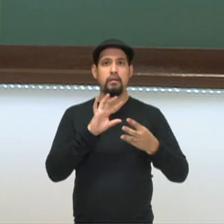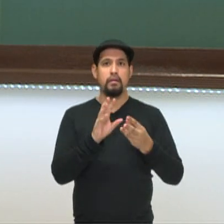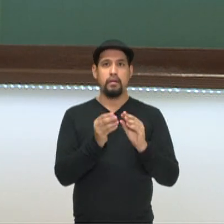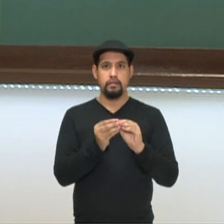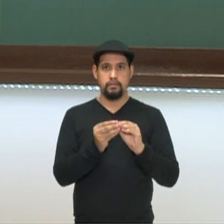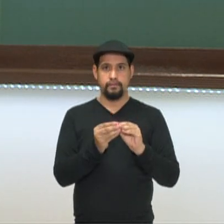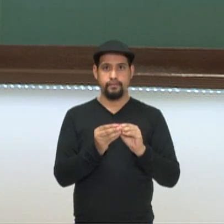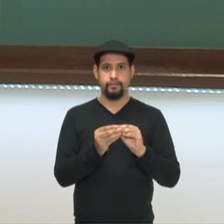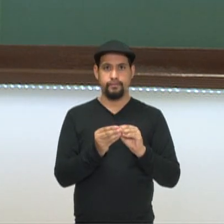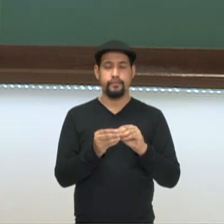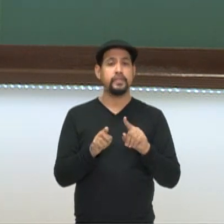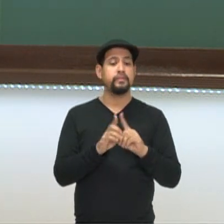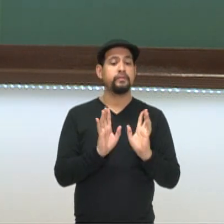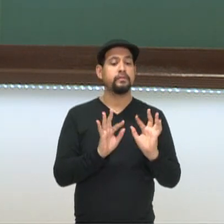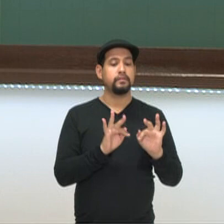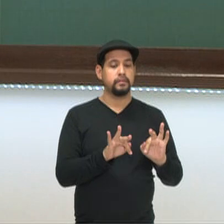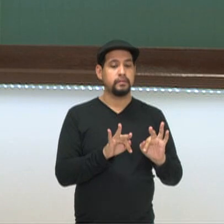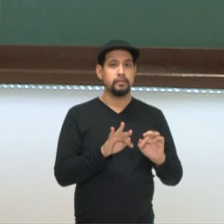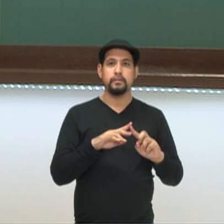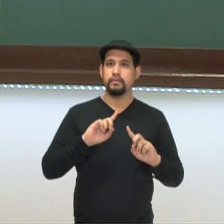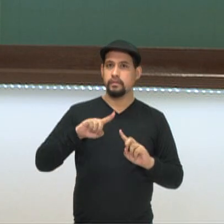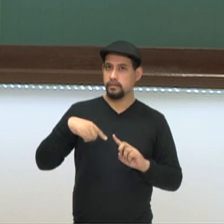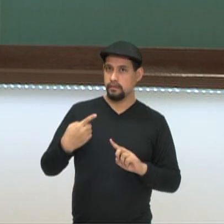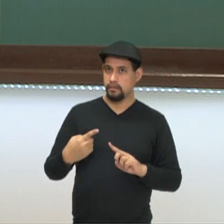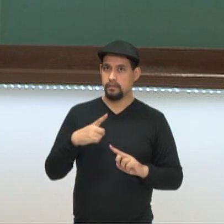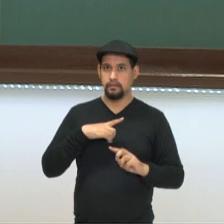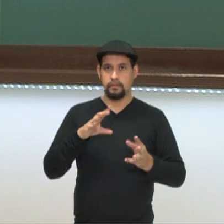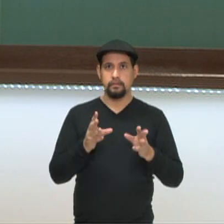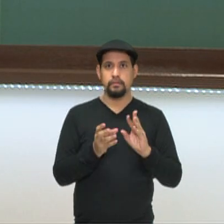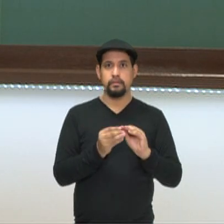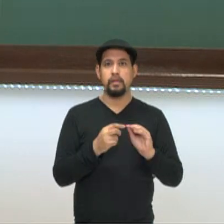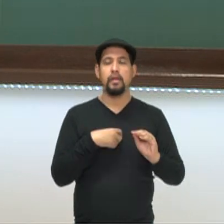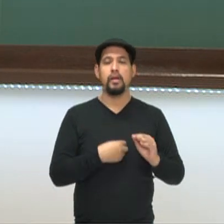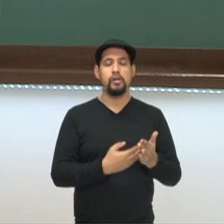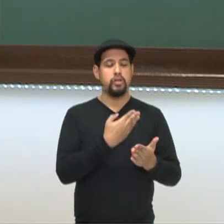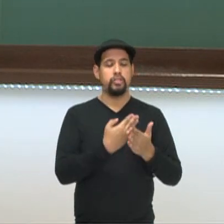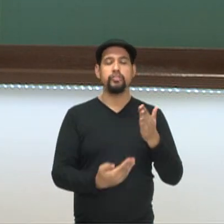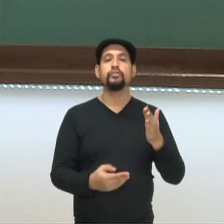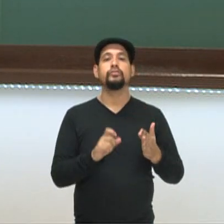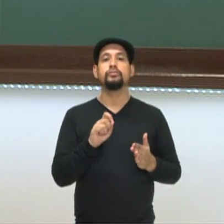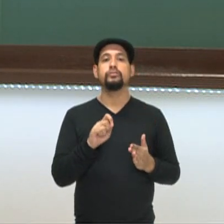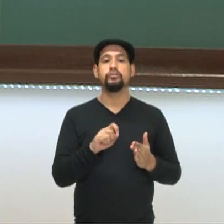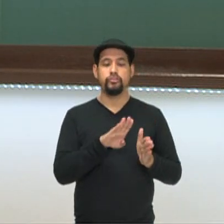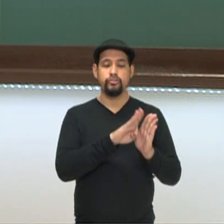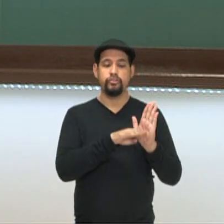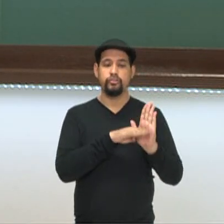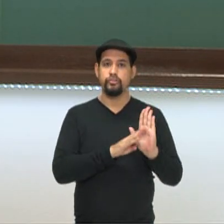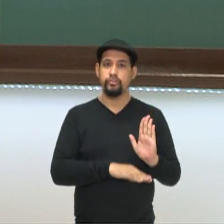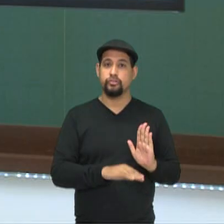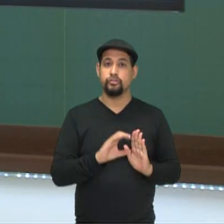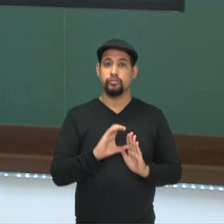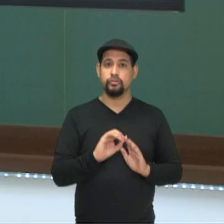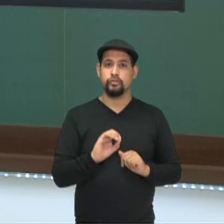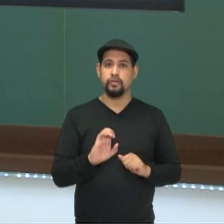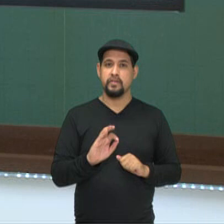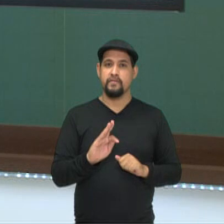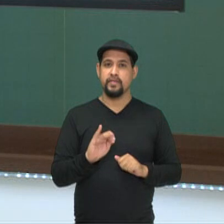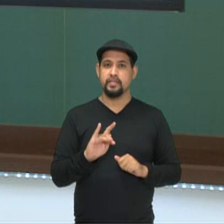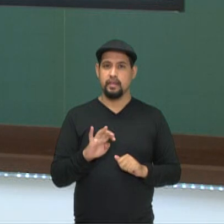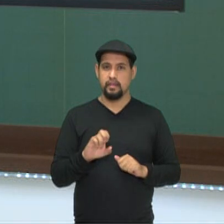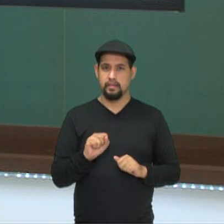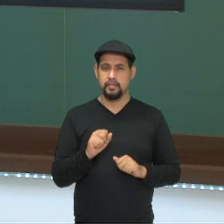reduzida e por último depois está na forma reduzida de tirar os coeficientes quer ver vem cá